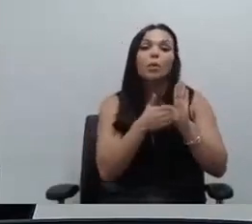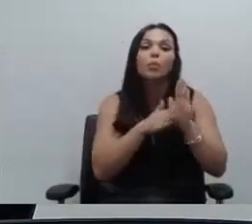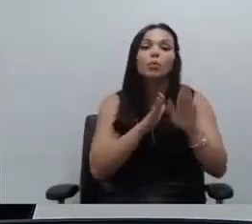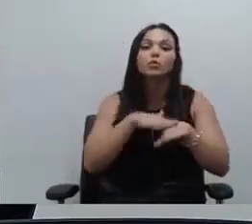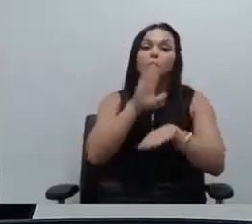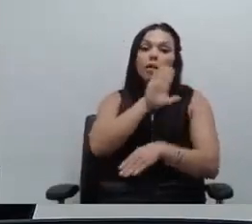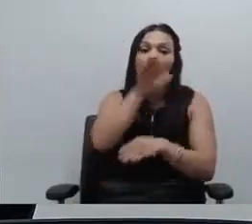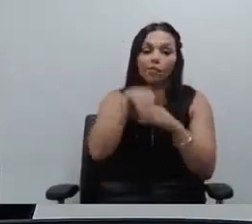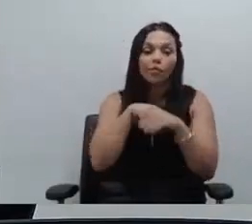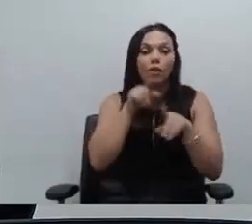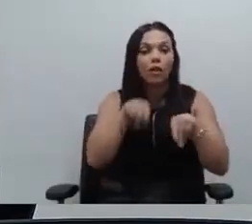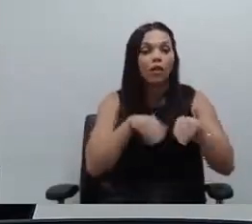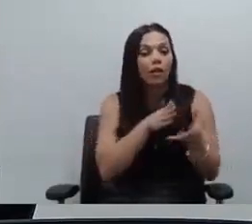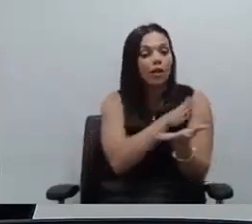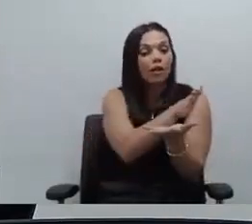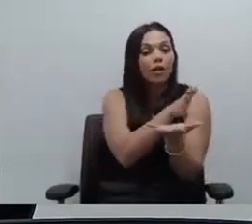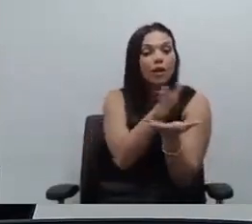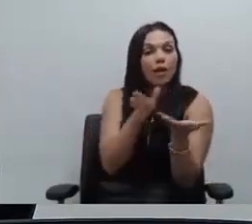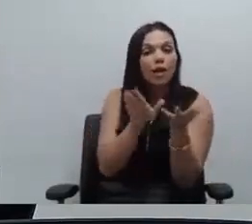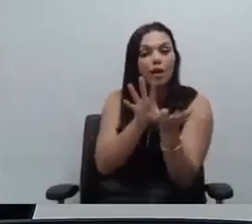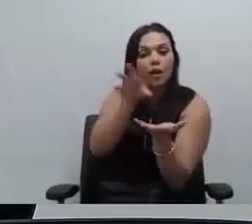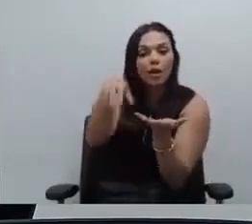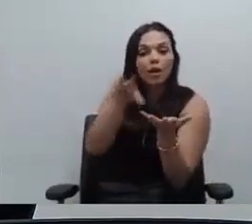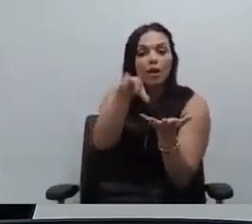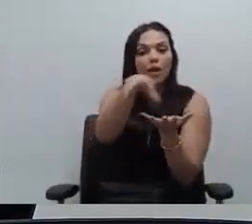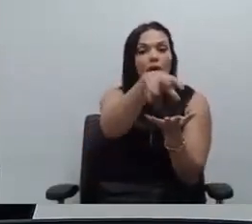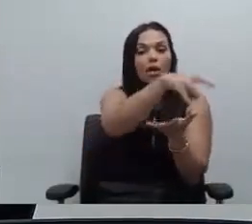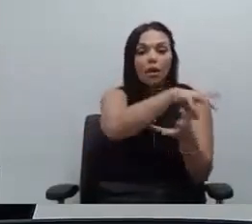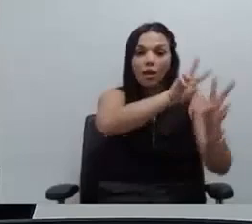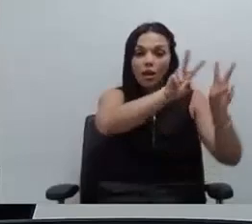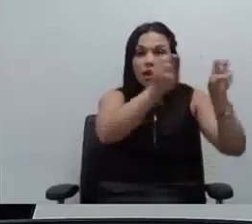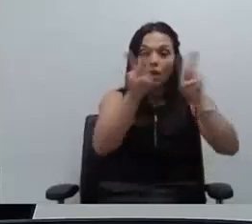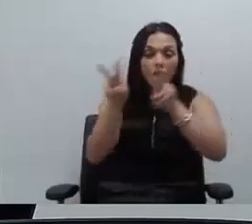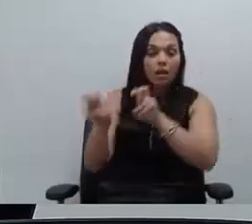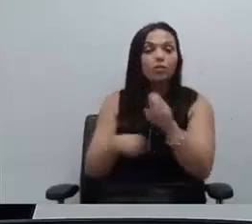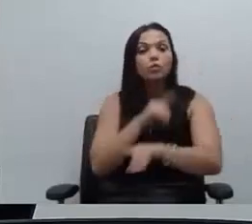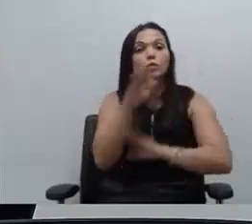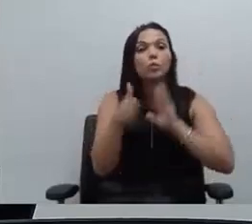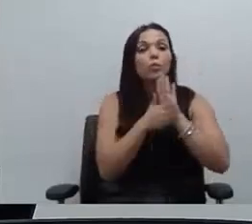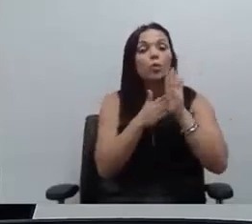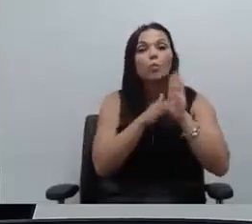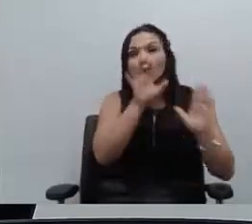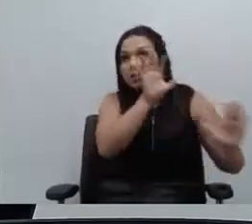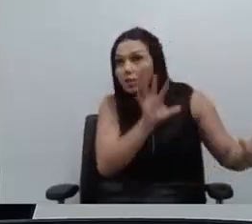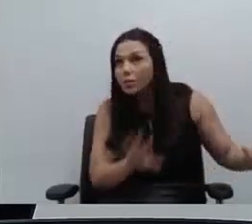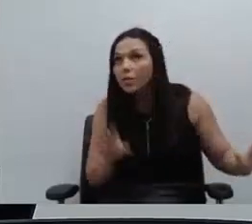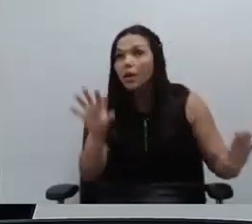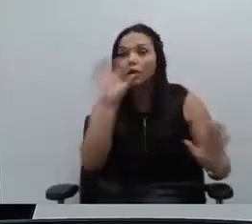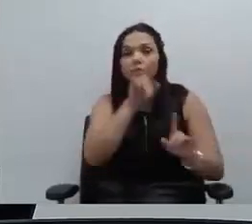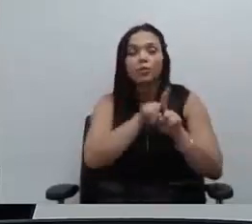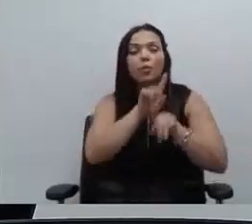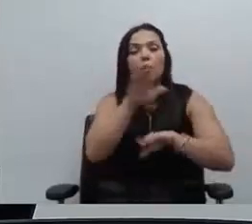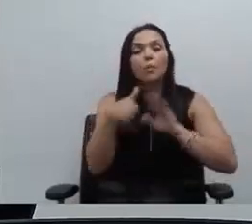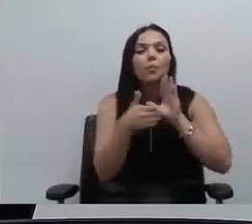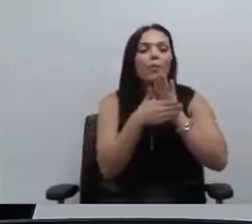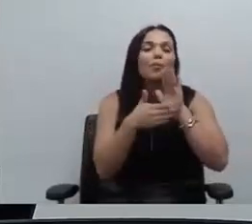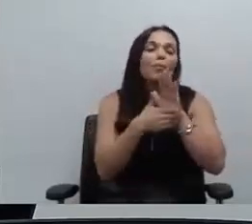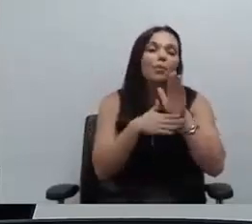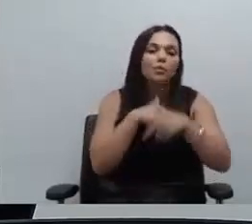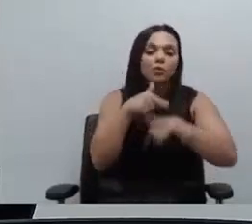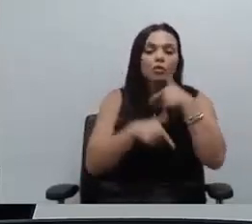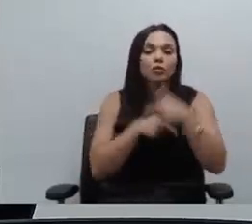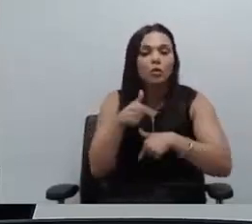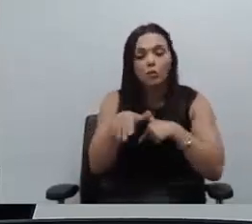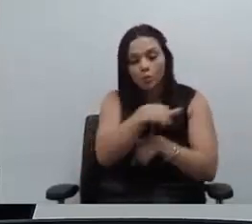eixo, garantindo visibilidade e atenção às propostas regionais, e, aprovando o plano de atuação, seja criado espaço